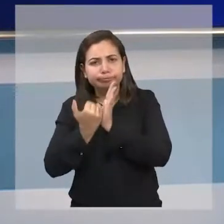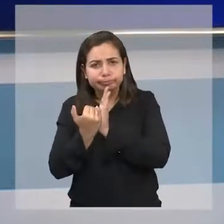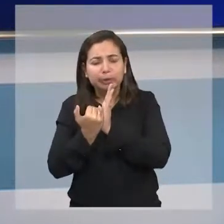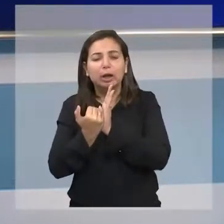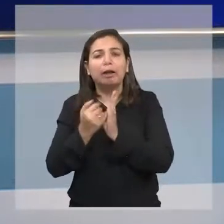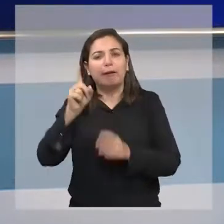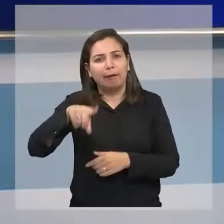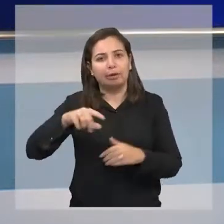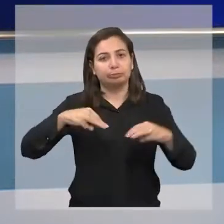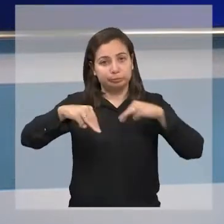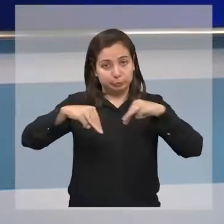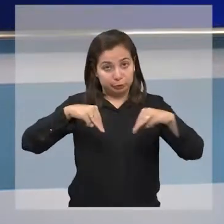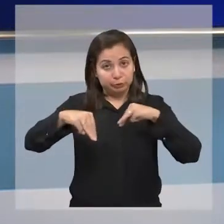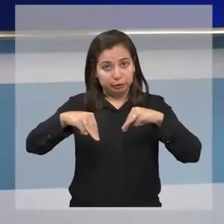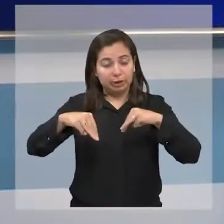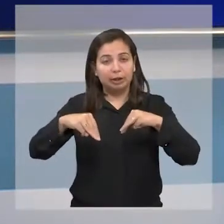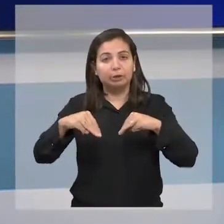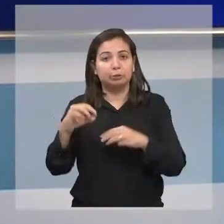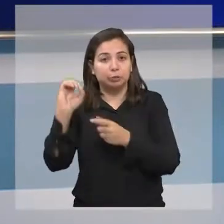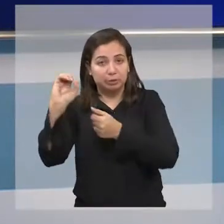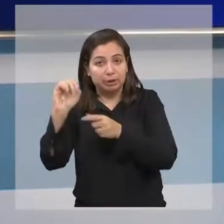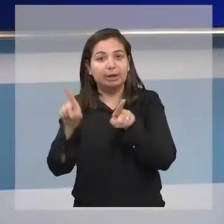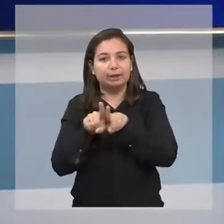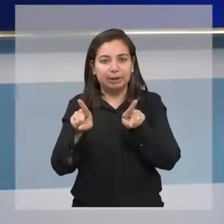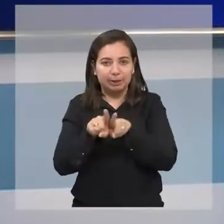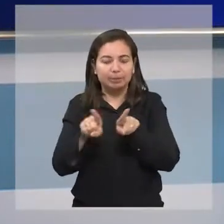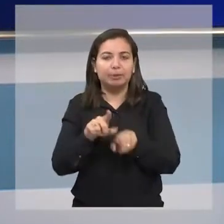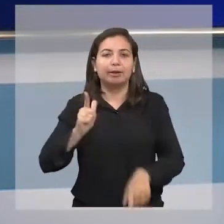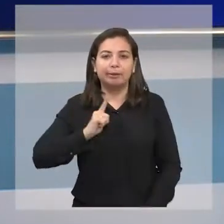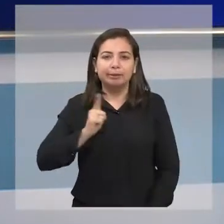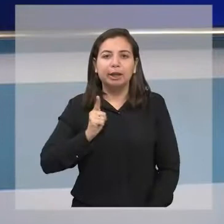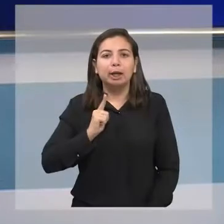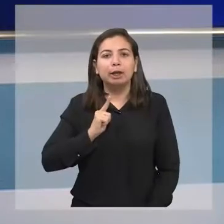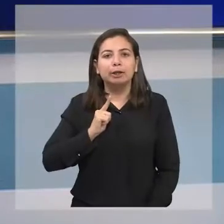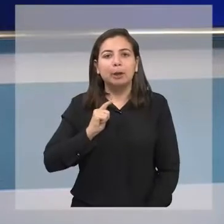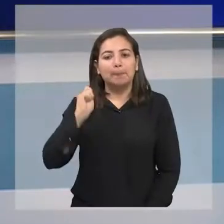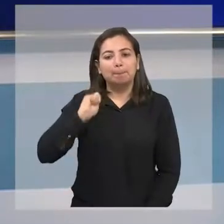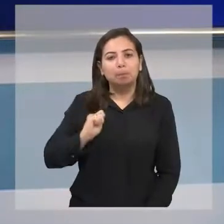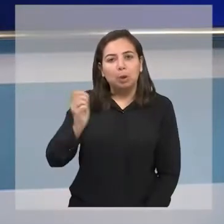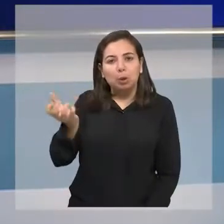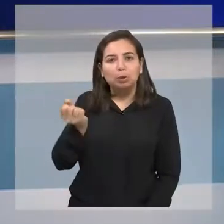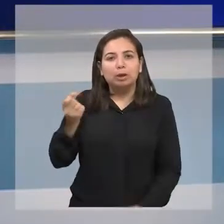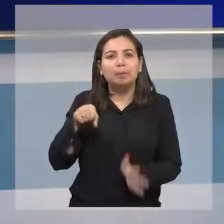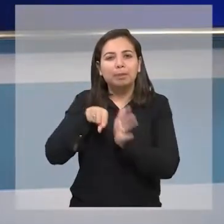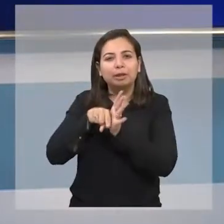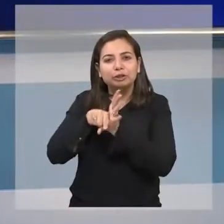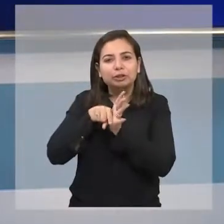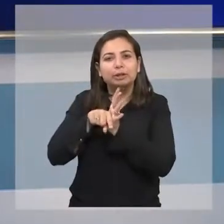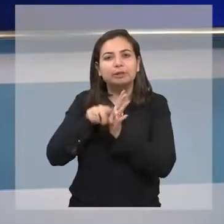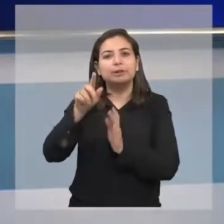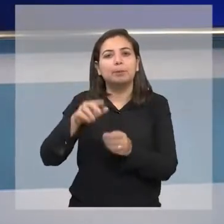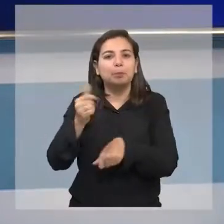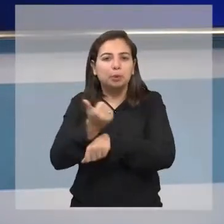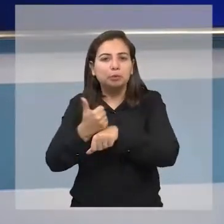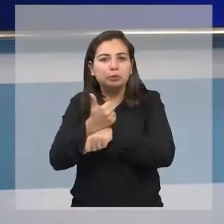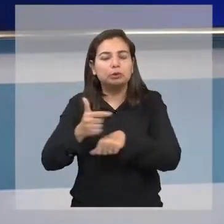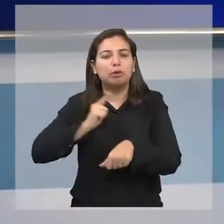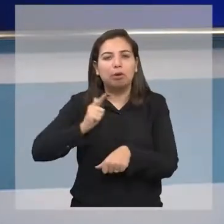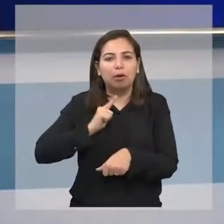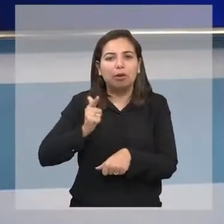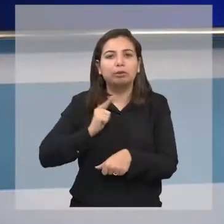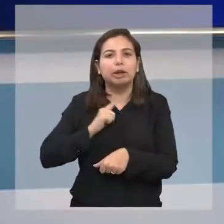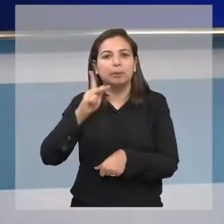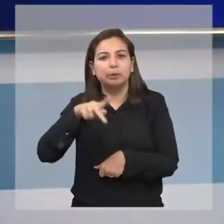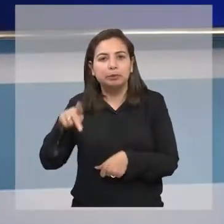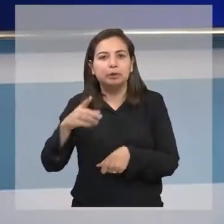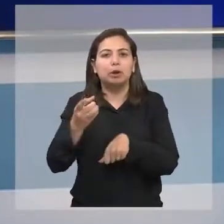ministro, não só nos orçamentos, mas também agora nas bolsas de pesquisa para mestrado, doutorado, pós-doutorado,